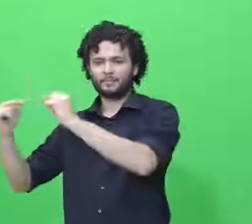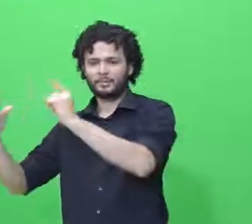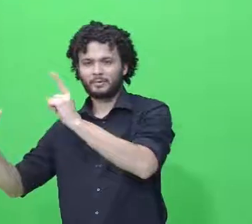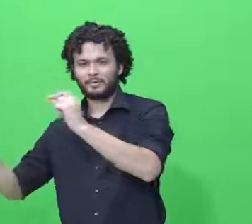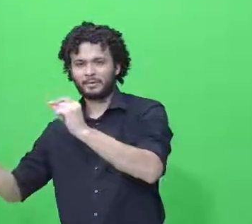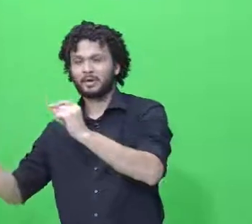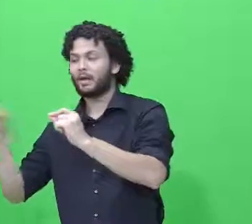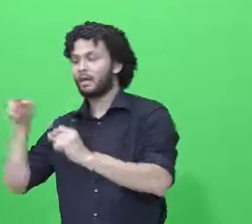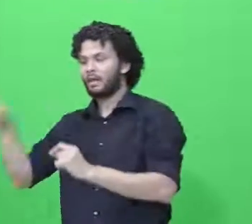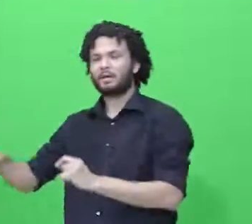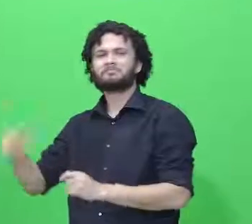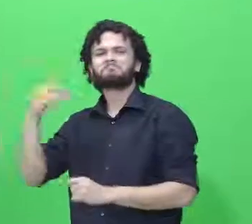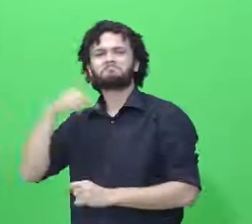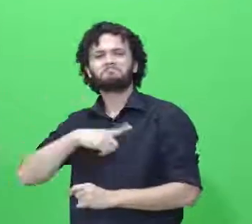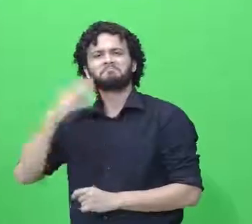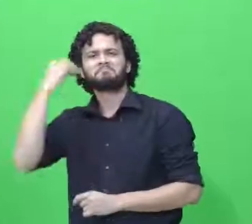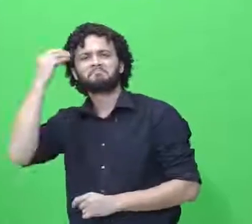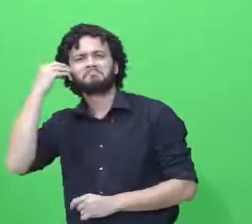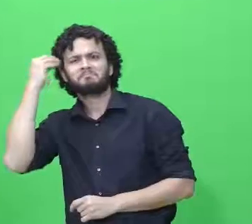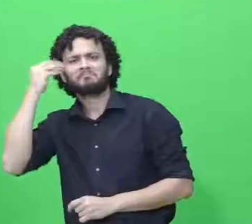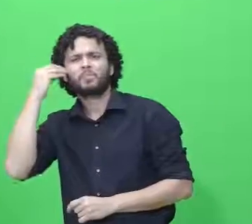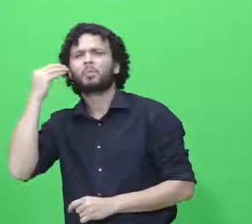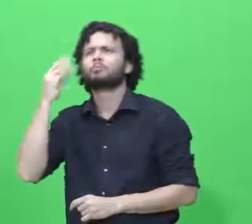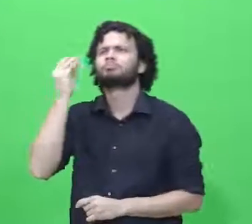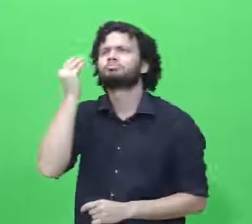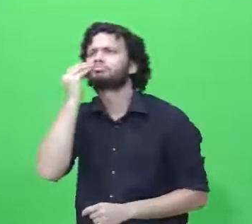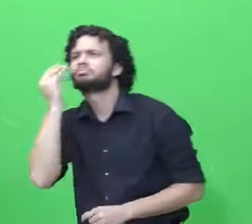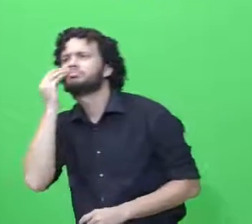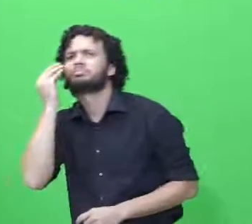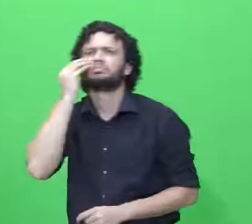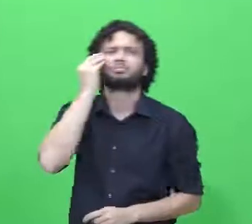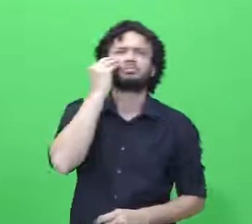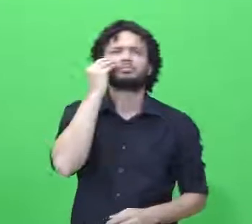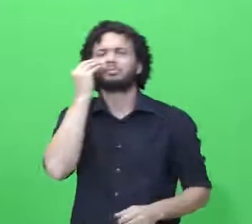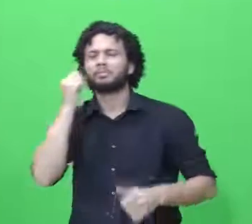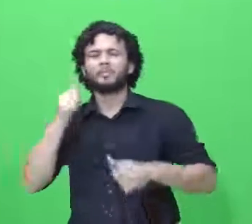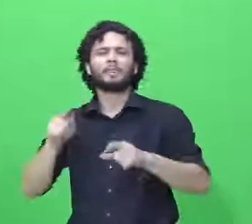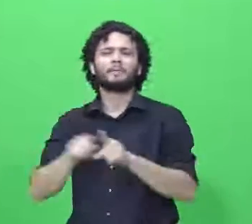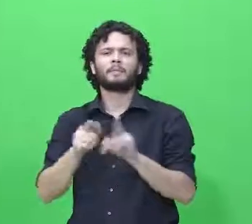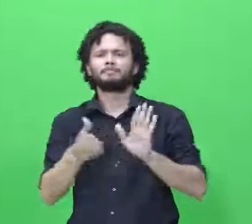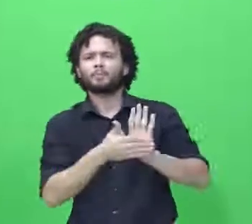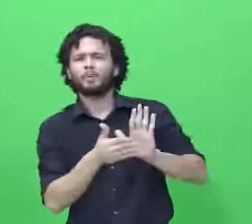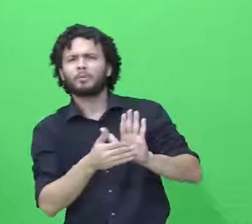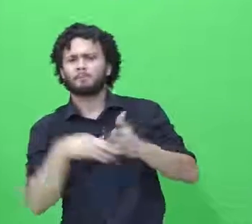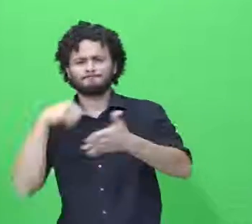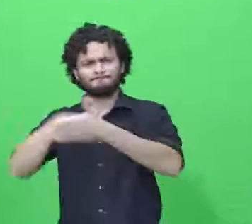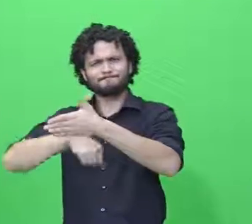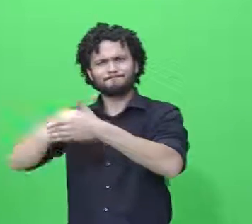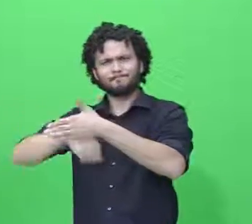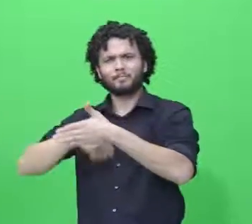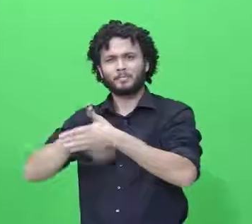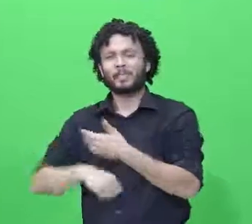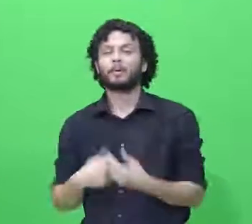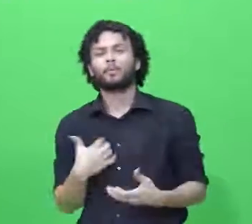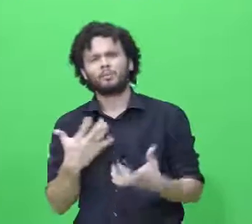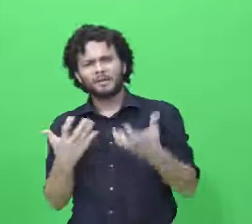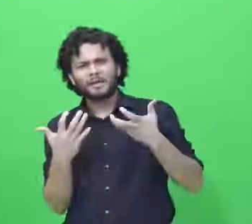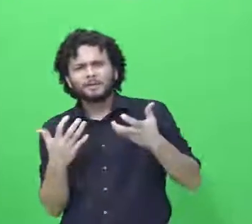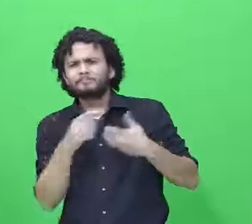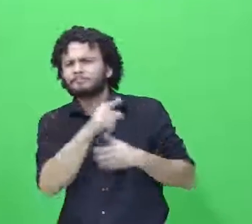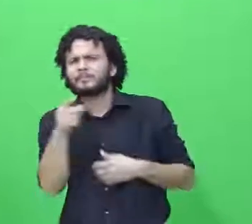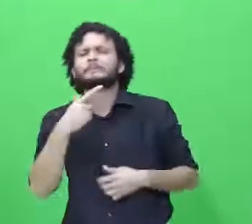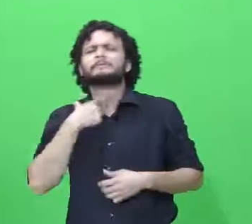ele vai passar pela sabatina de todos os outros parlamentares, vai propor, vai defender, né? Eu espero que